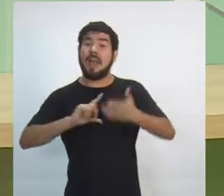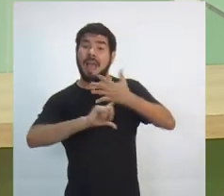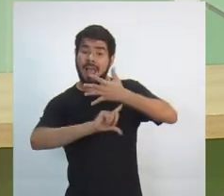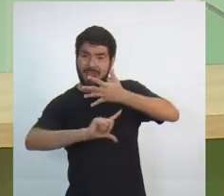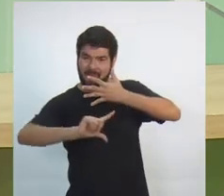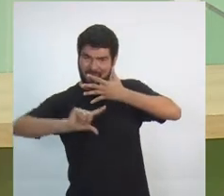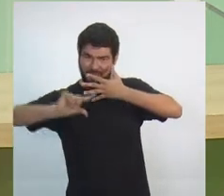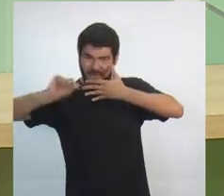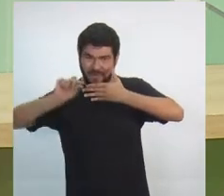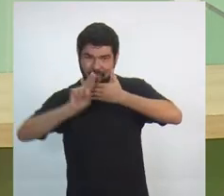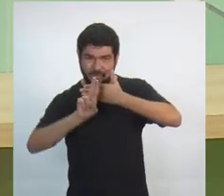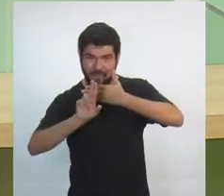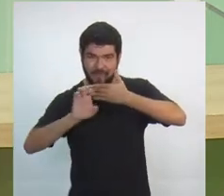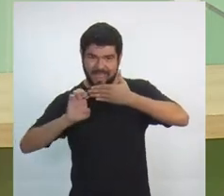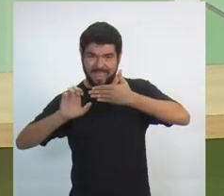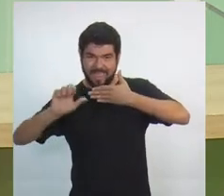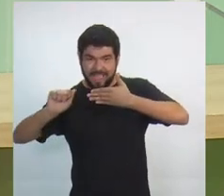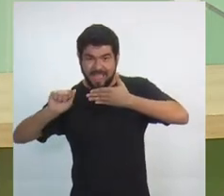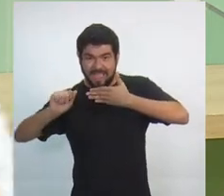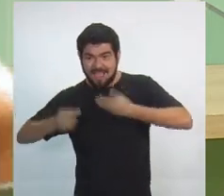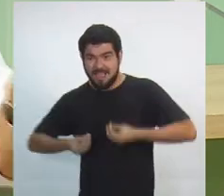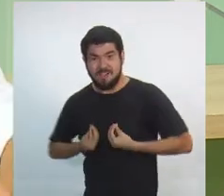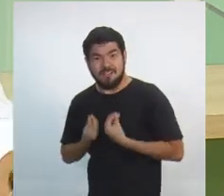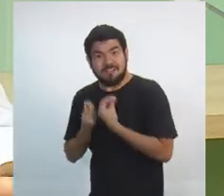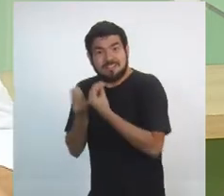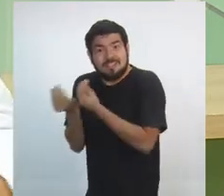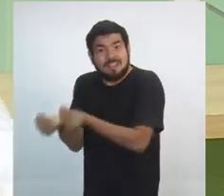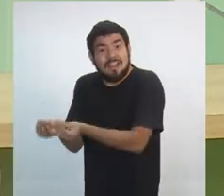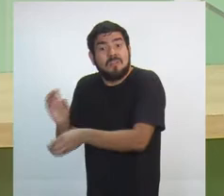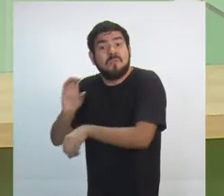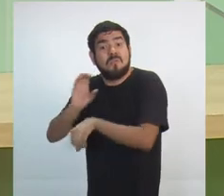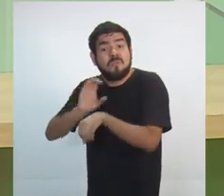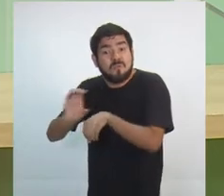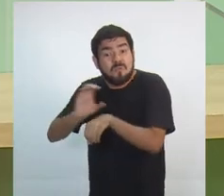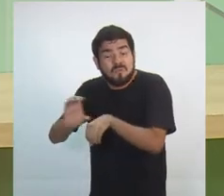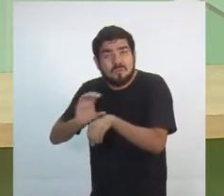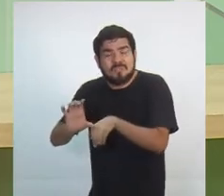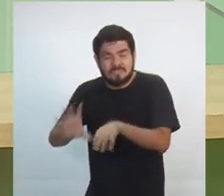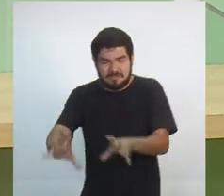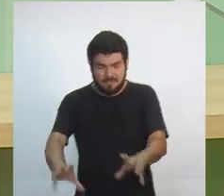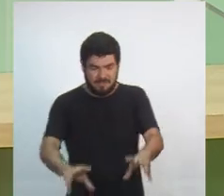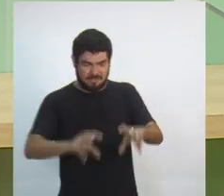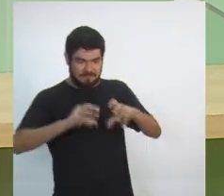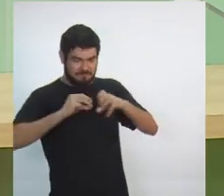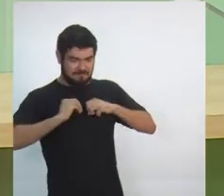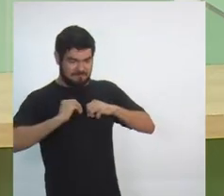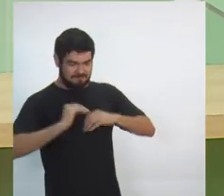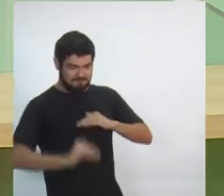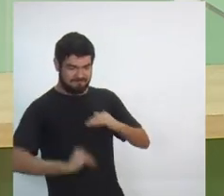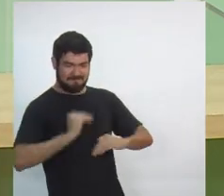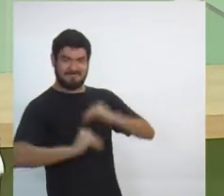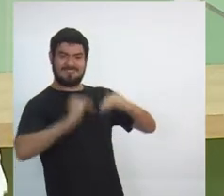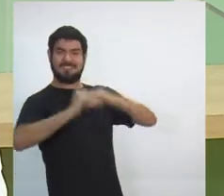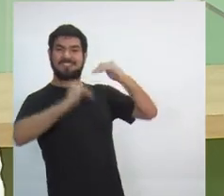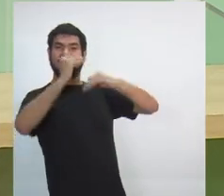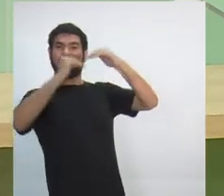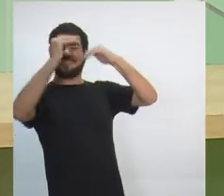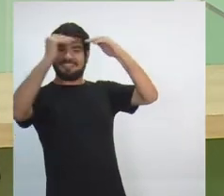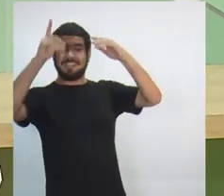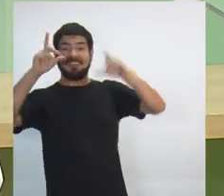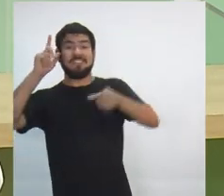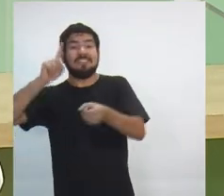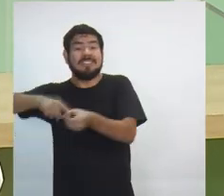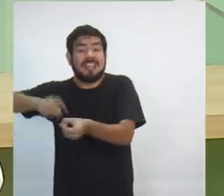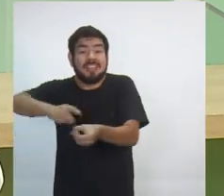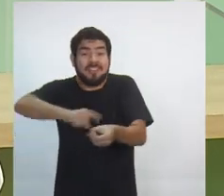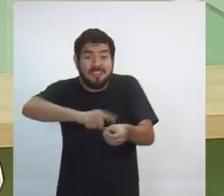possa oferecer a esse jovem um curso para que ele possa desenvolver as potencialidades do interior. Nós vamos transformar o estado